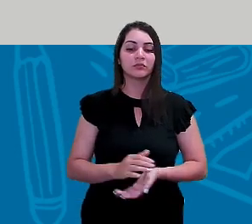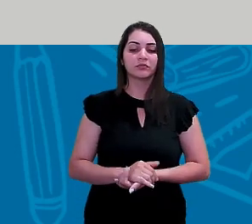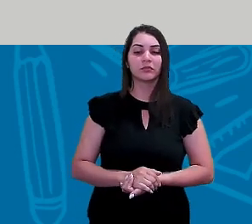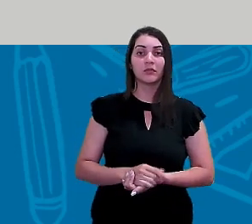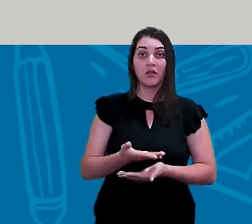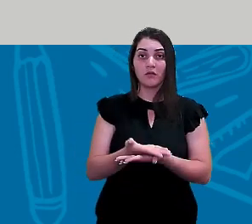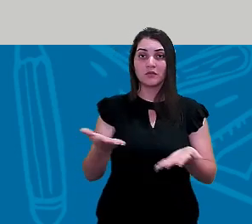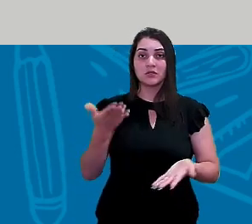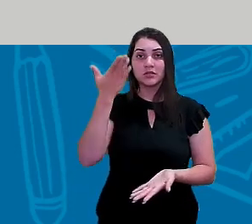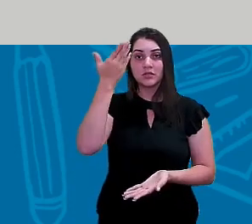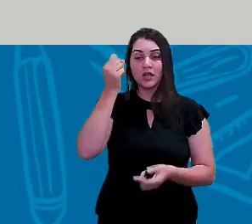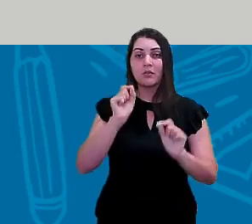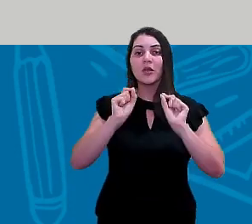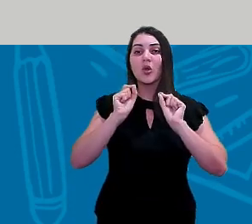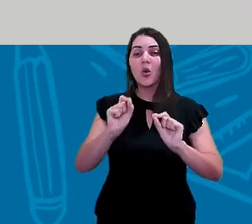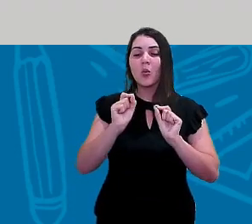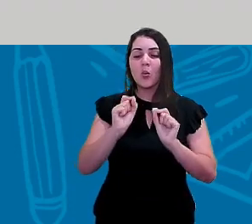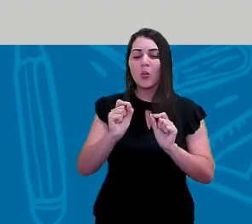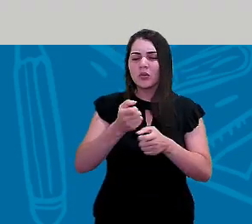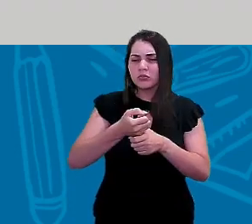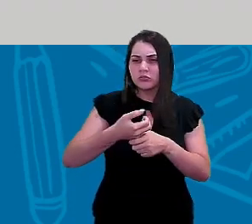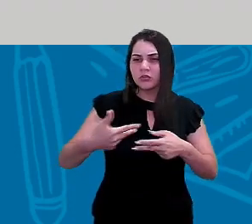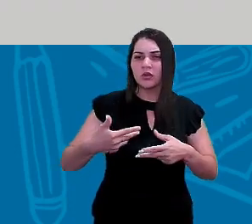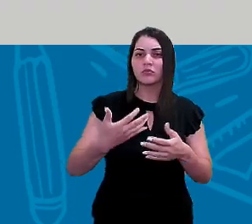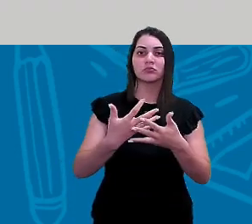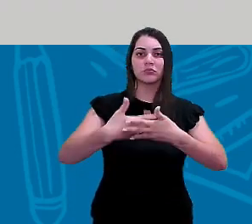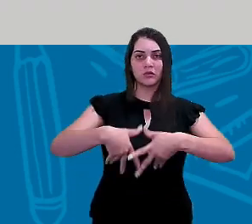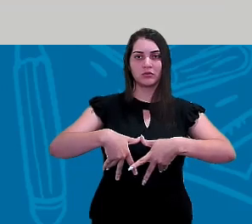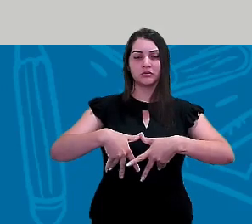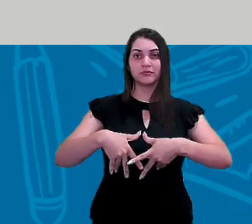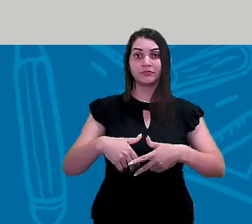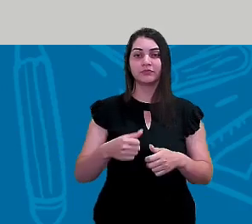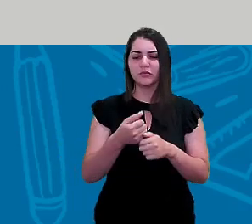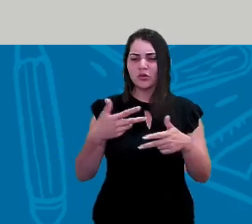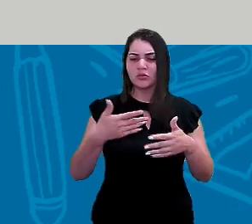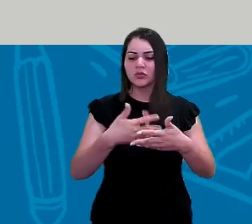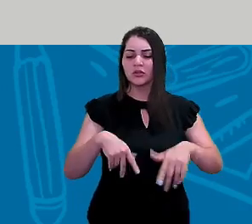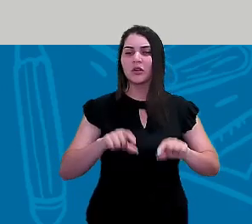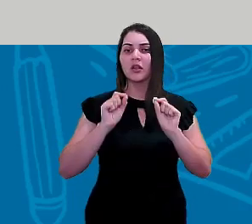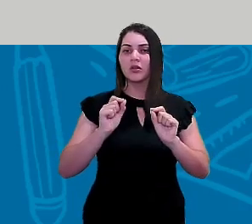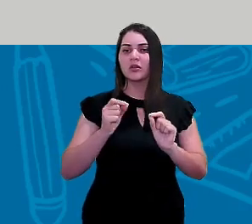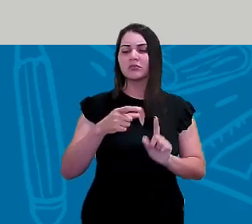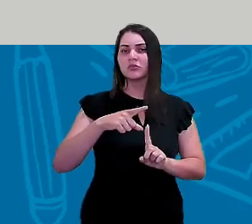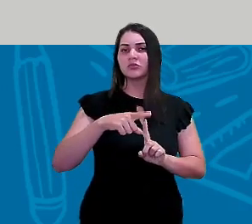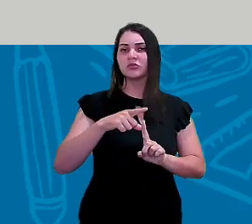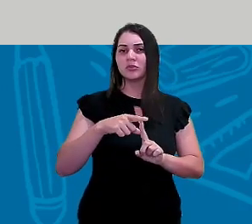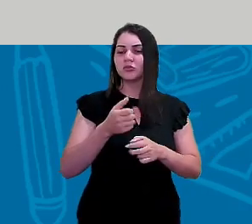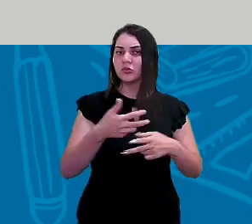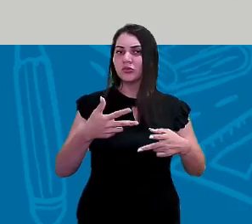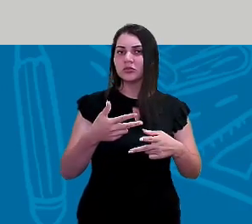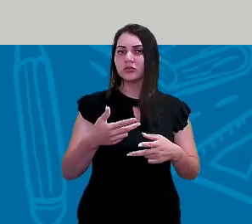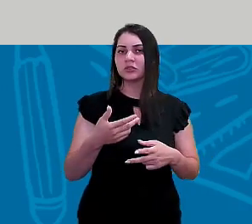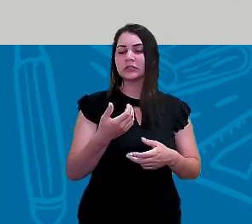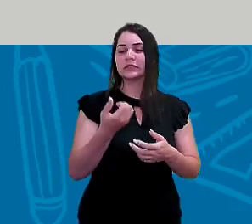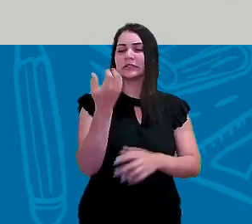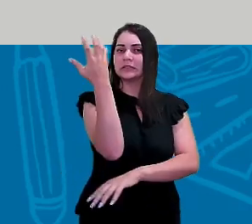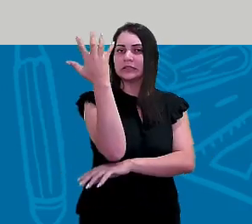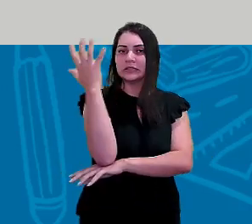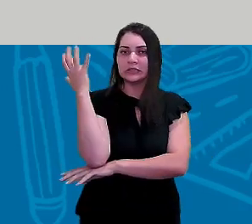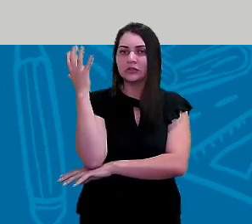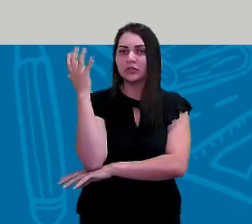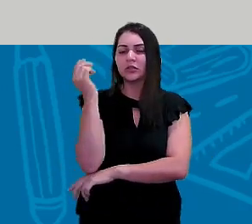Vocês sabem o que são recursos naturais, pessoal? Os recursos naturais são elementos da natureza que utilizamos para